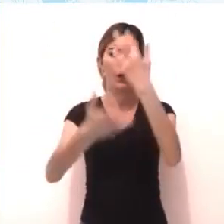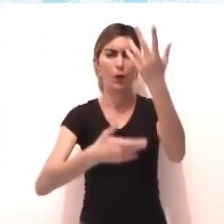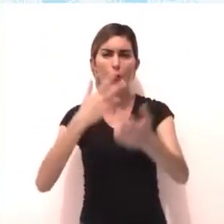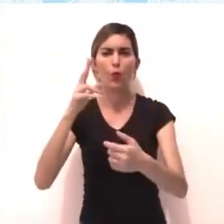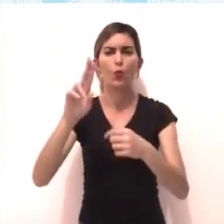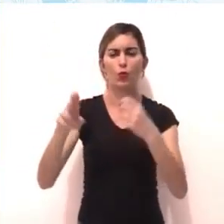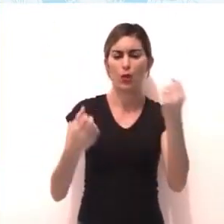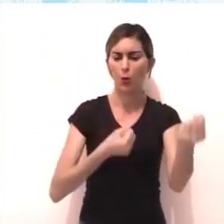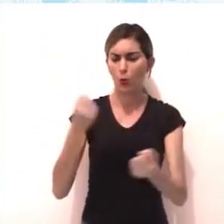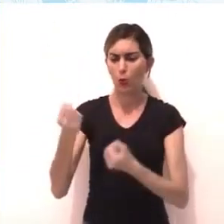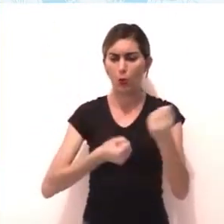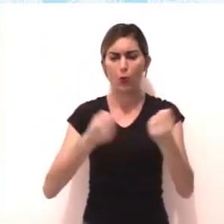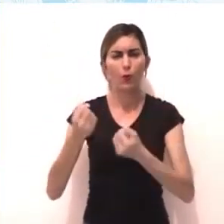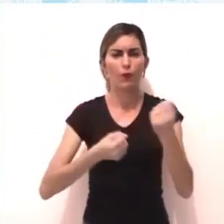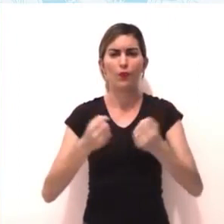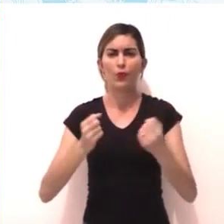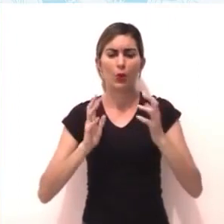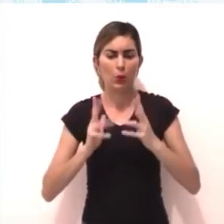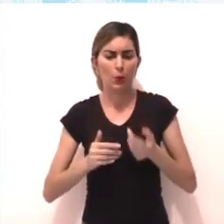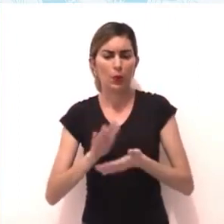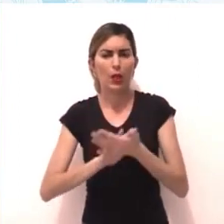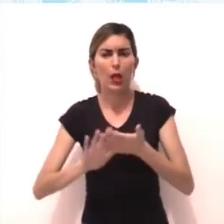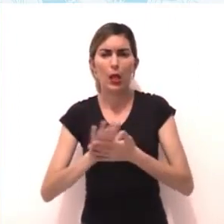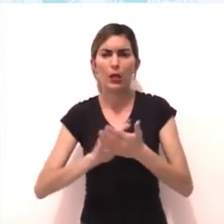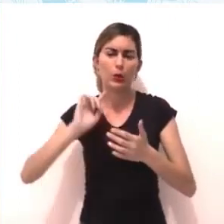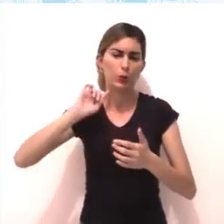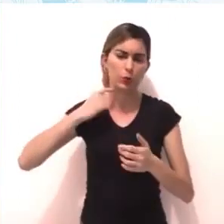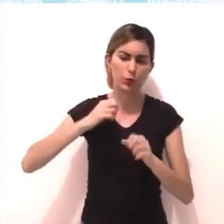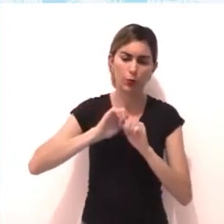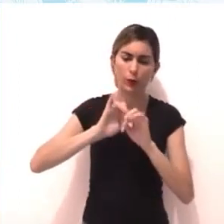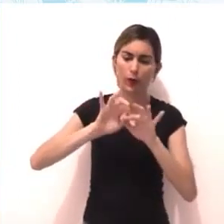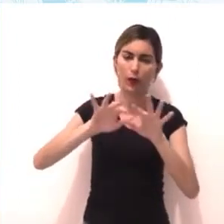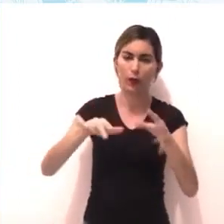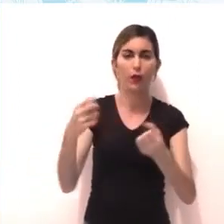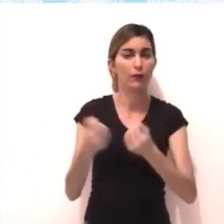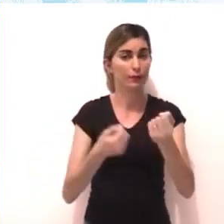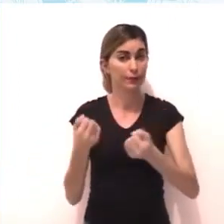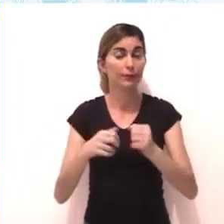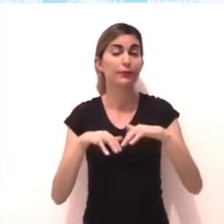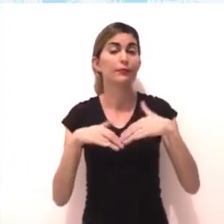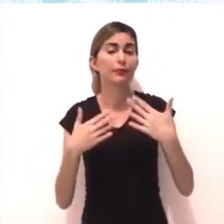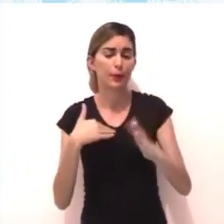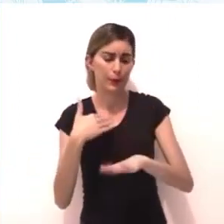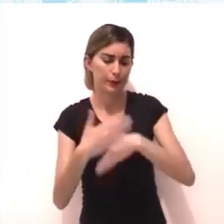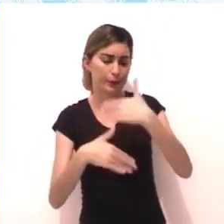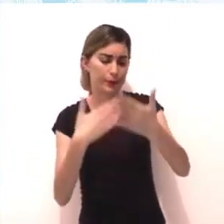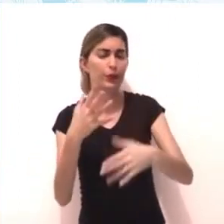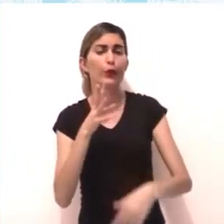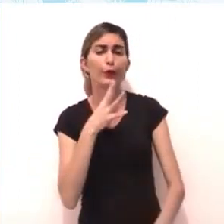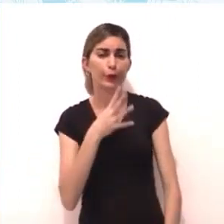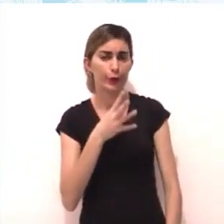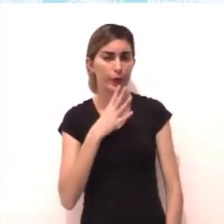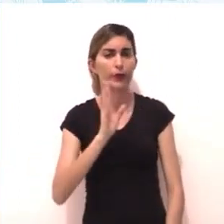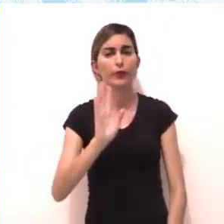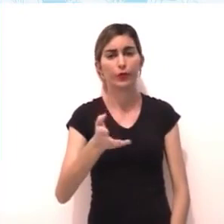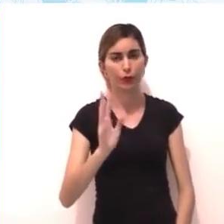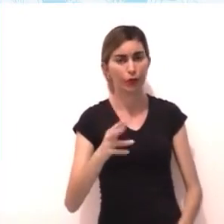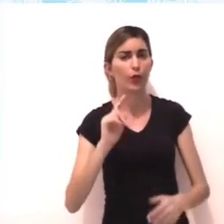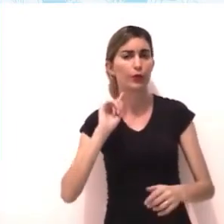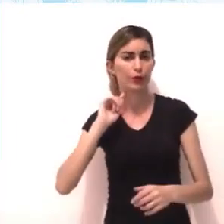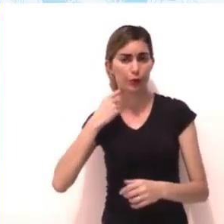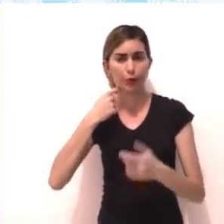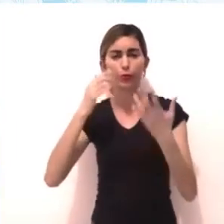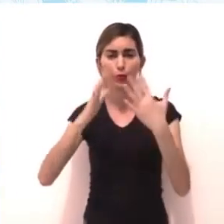utilizando veículos sem fazer a manutenção, né? Enfim, todos esses processos que a gente já conhece, esses processos que poluem a